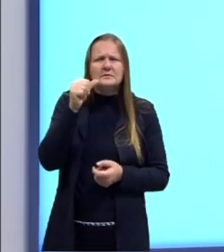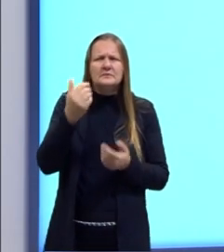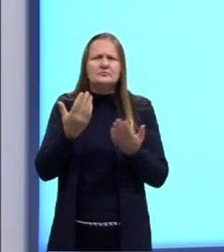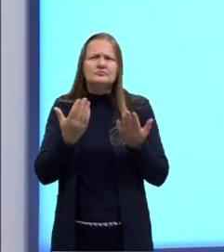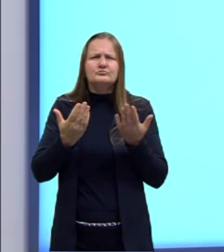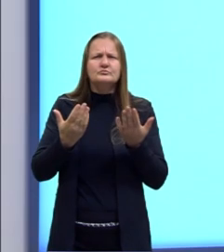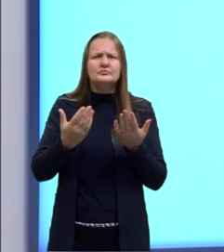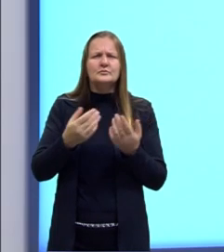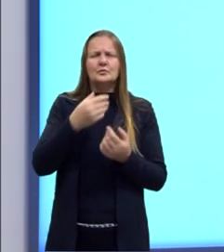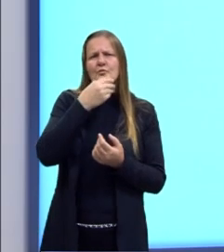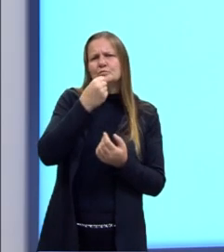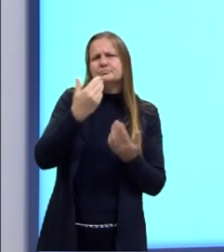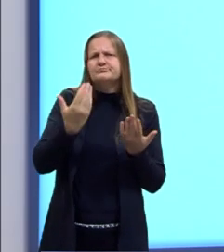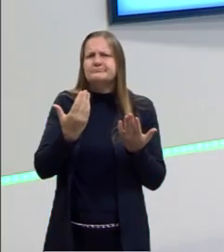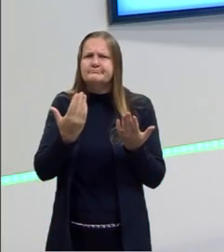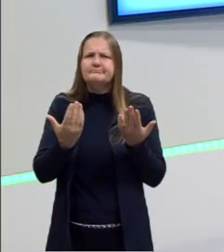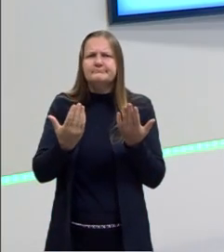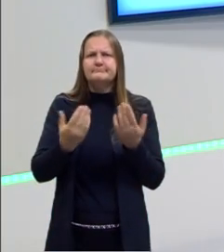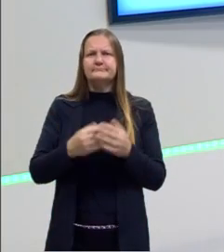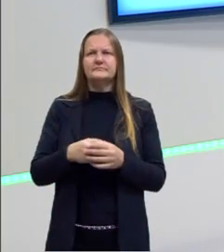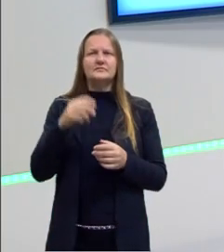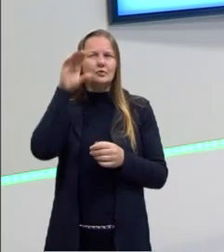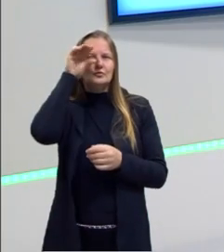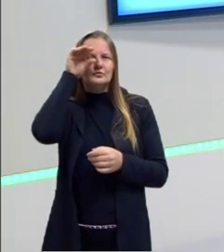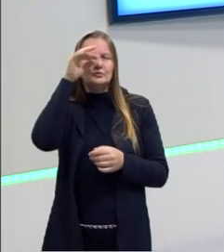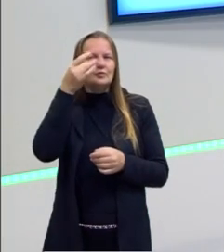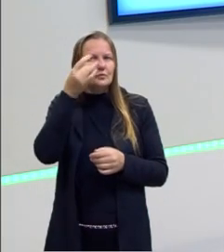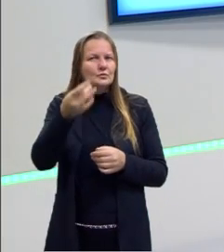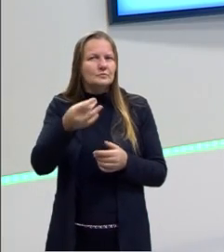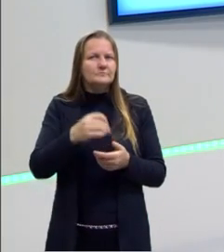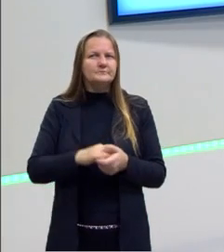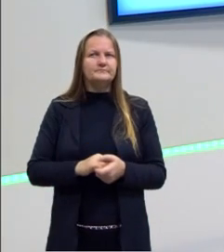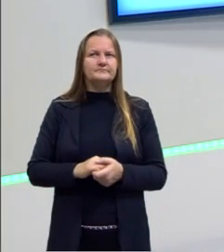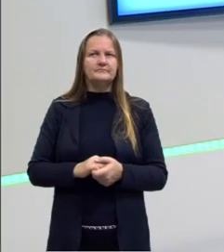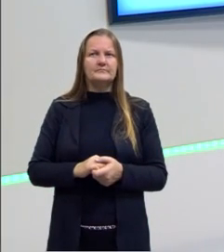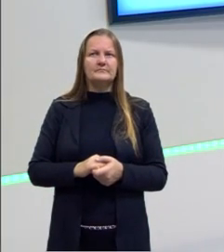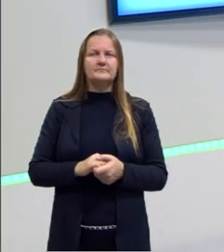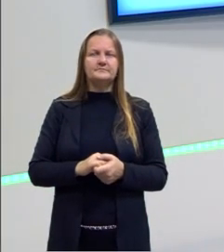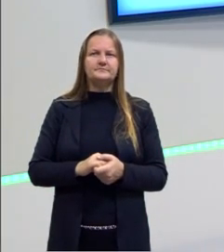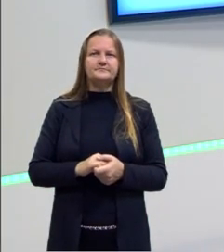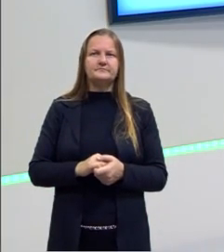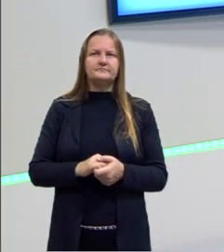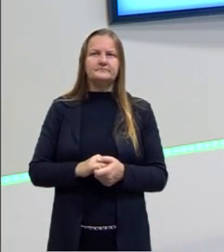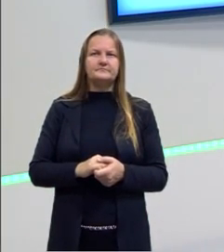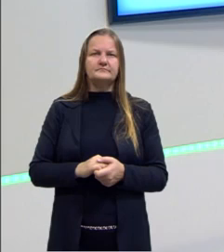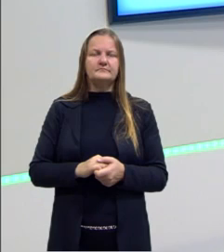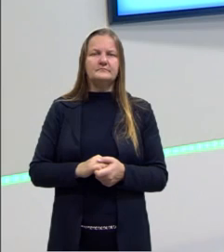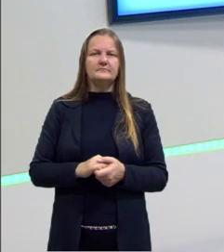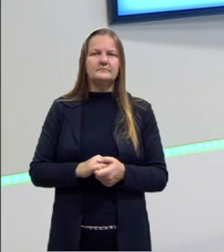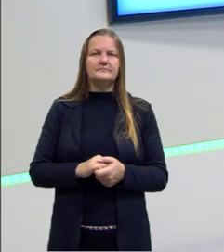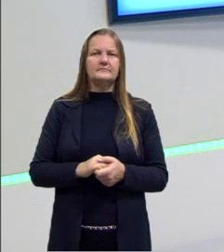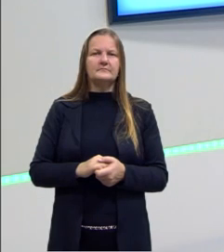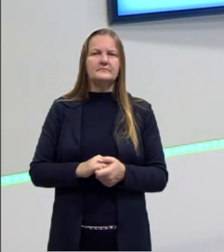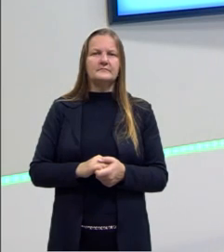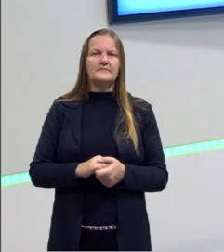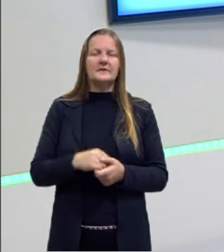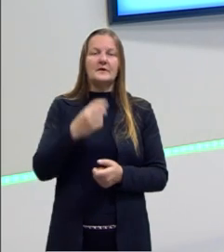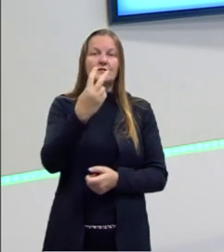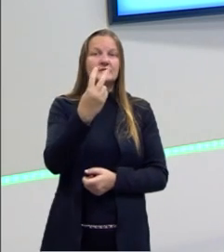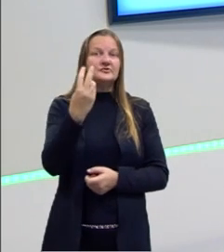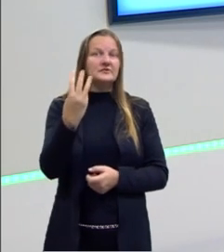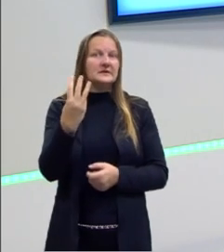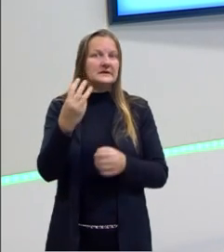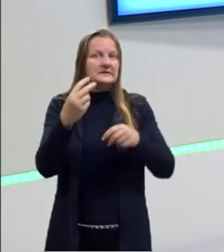masculino ou feminino Oi ó a tentando então para o vigésimo terceiro par